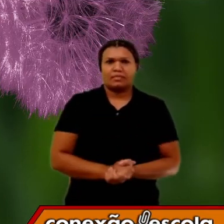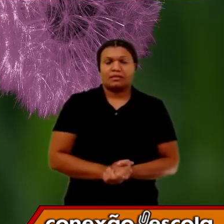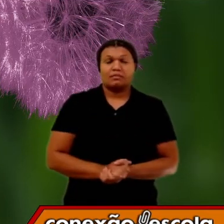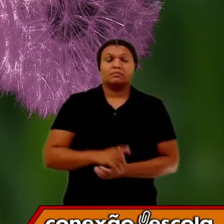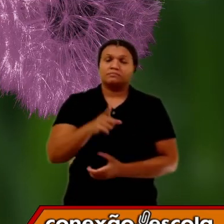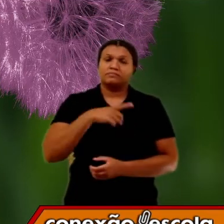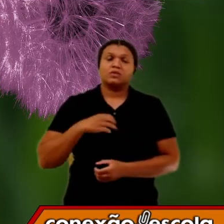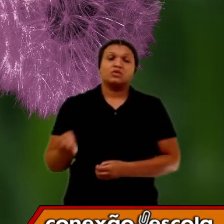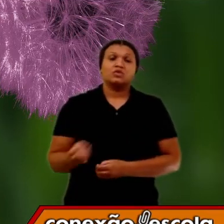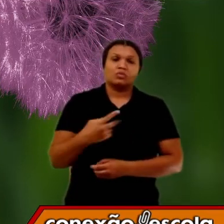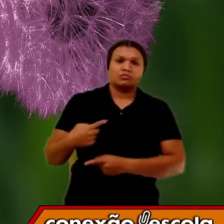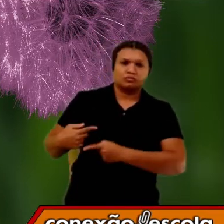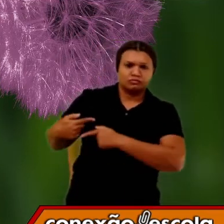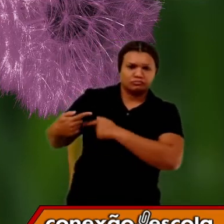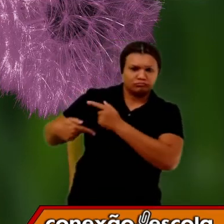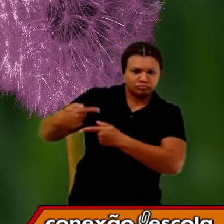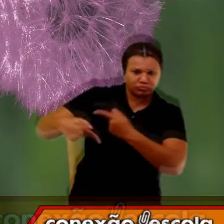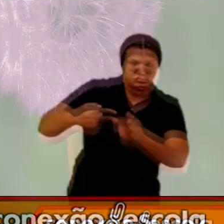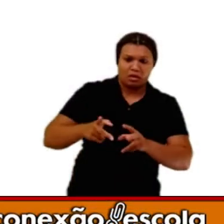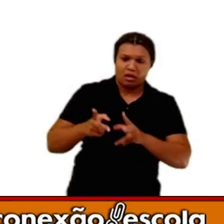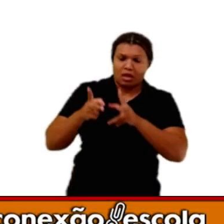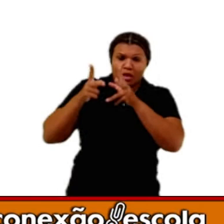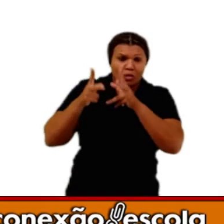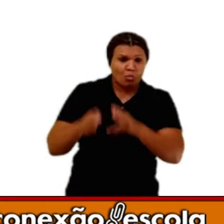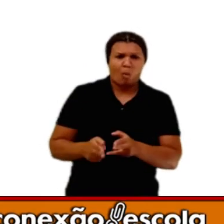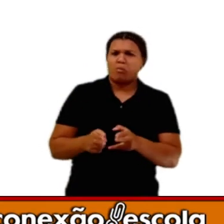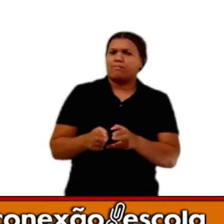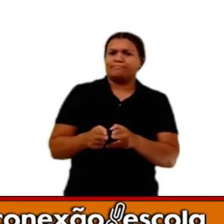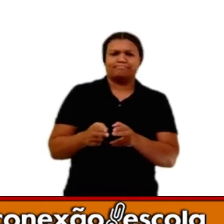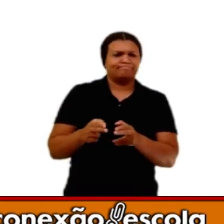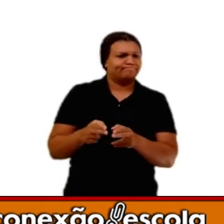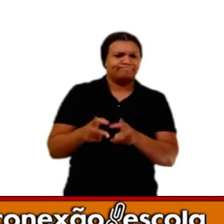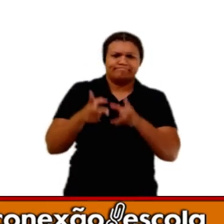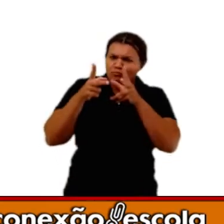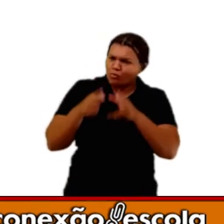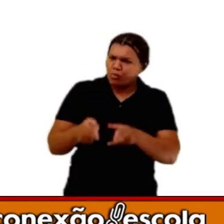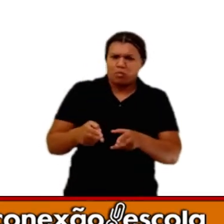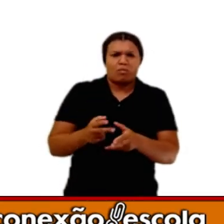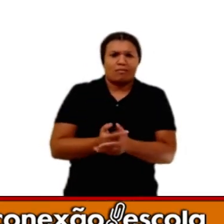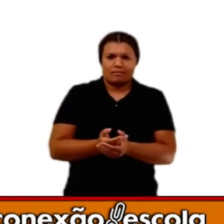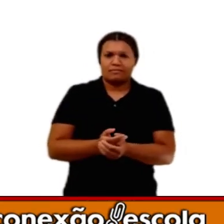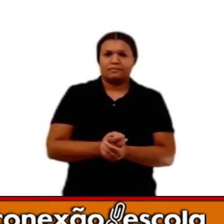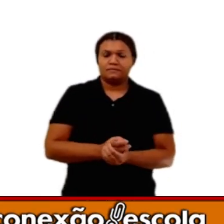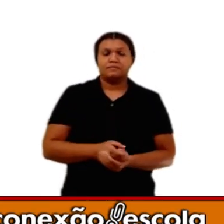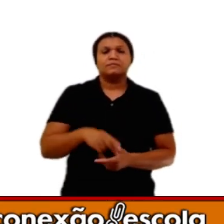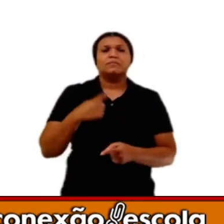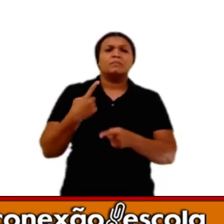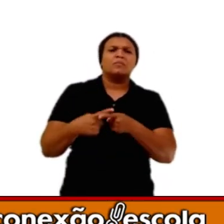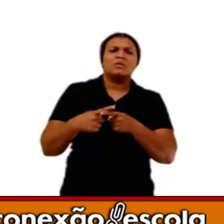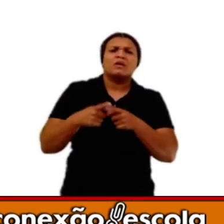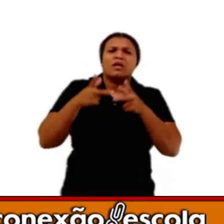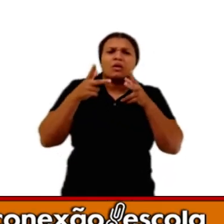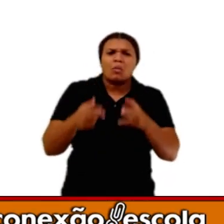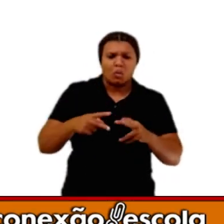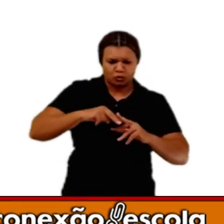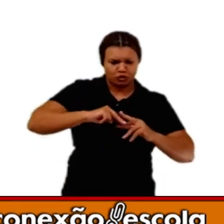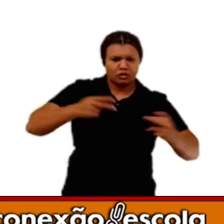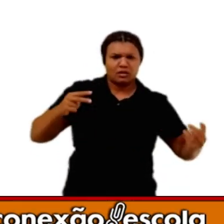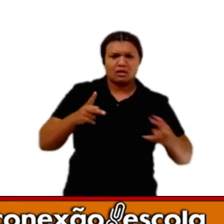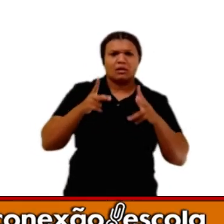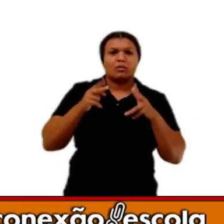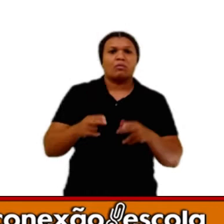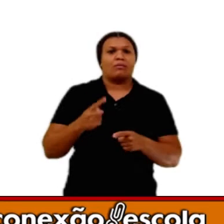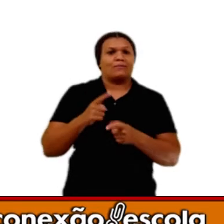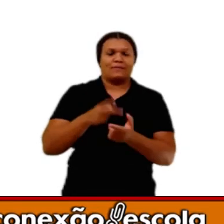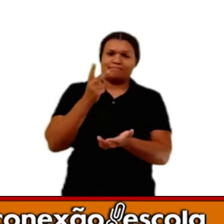ela é geneticamente igual, são clones. E por que são, assim, geneticamente iguais? Porque vem do